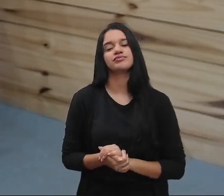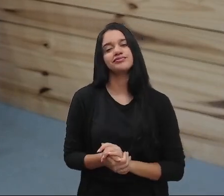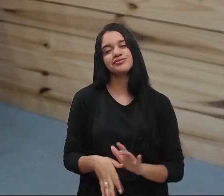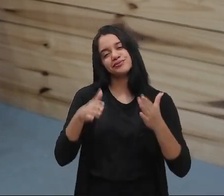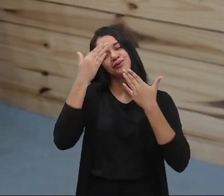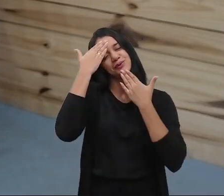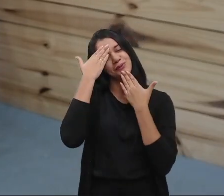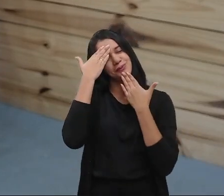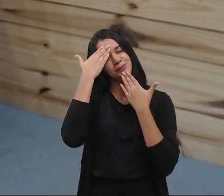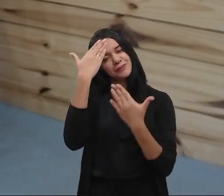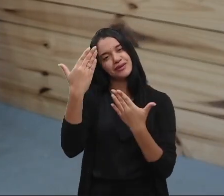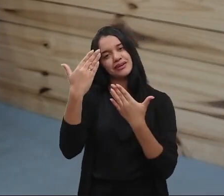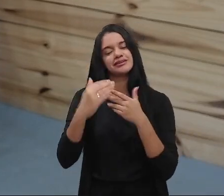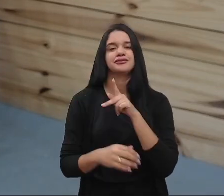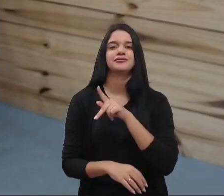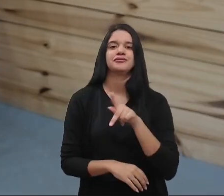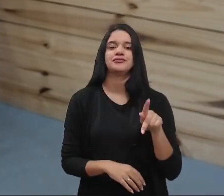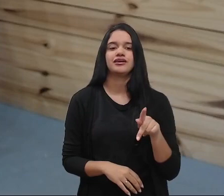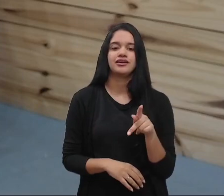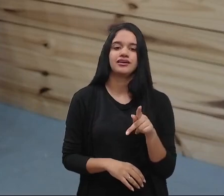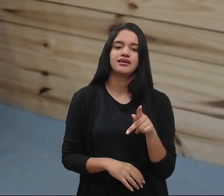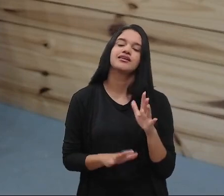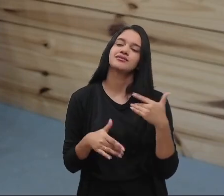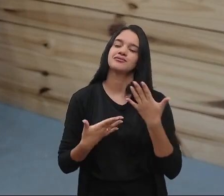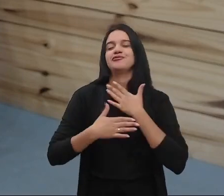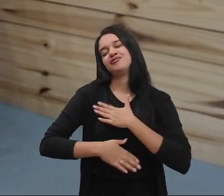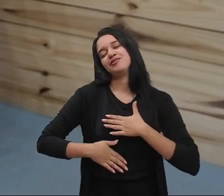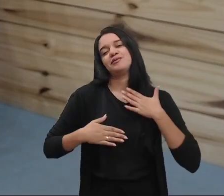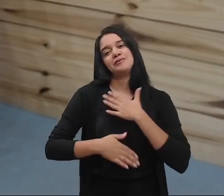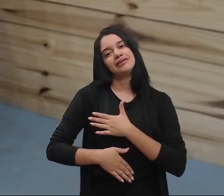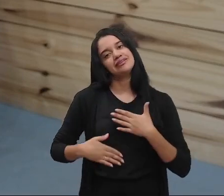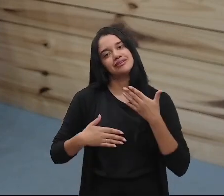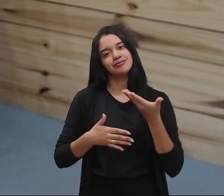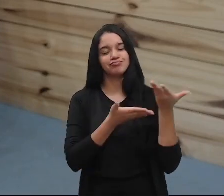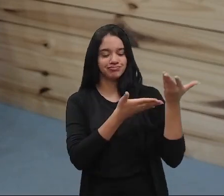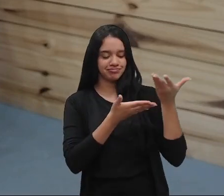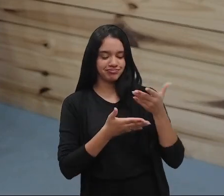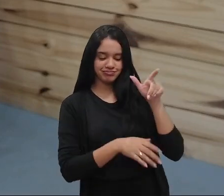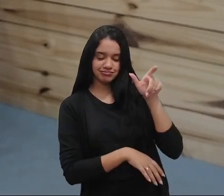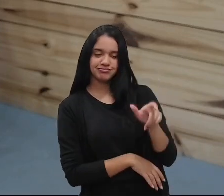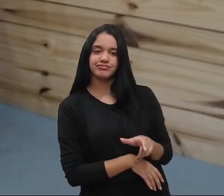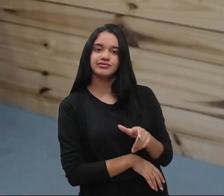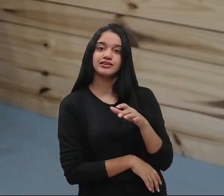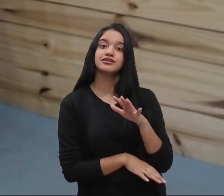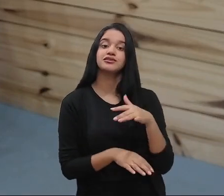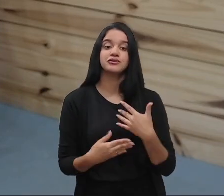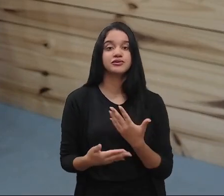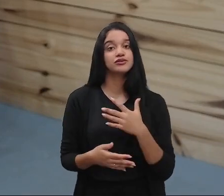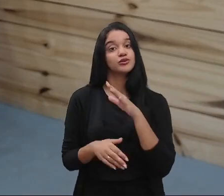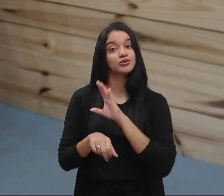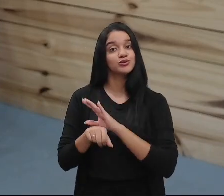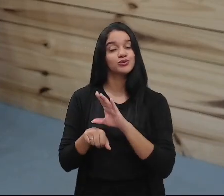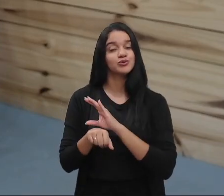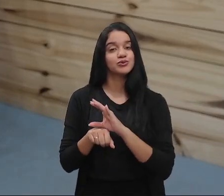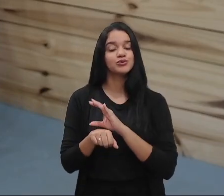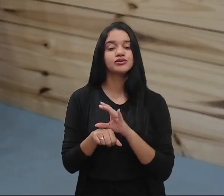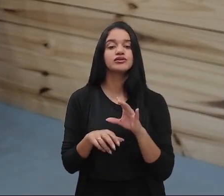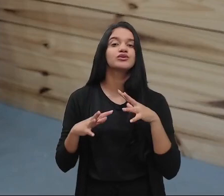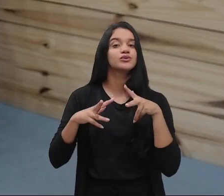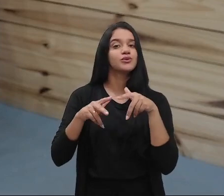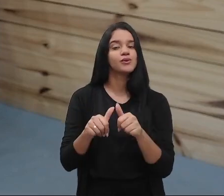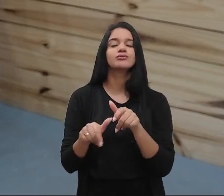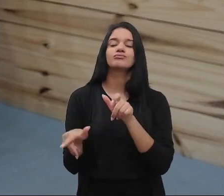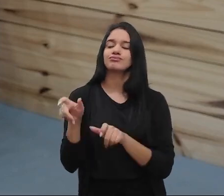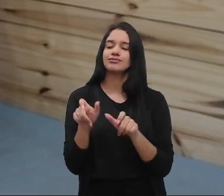Muito obrigada, professor Ernesto. Olha, foi um prazer tê-lo aqui, eu em nome da coordenação, né, do curso e de toda a